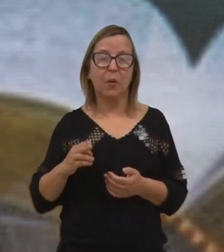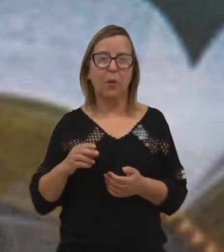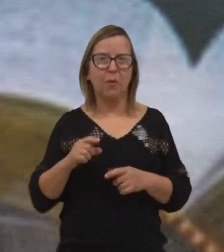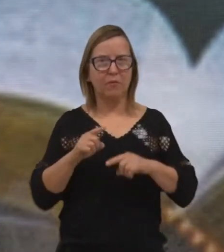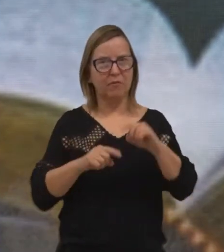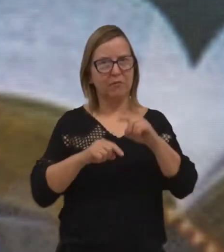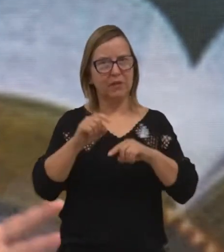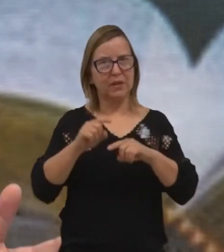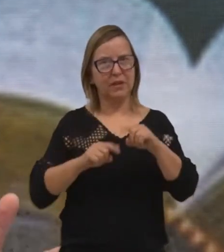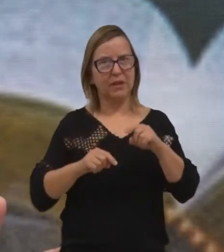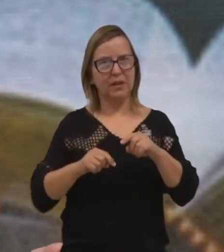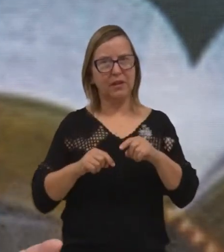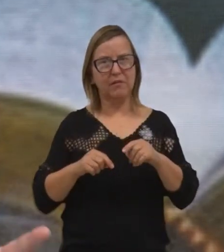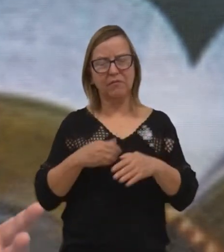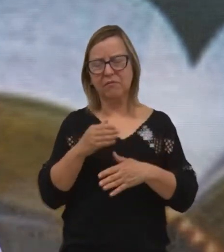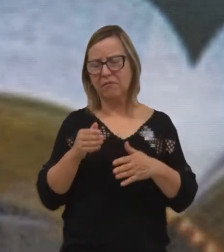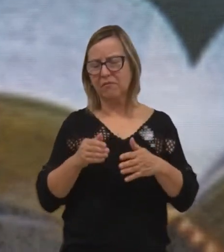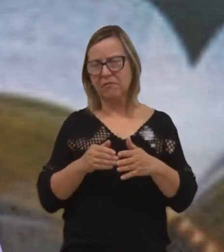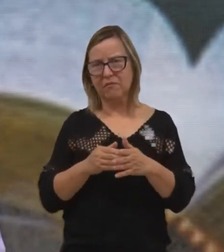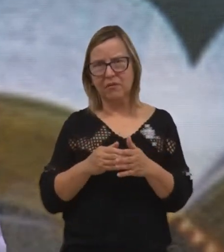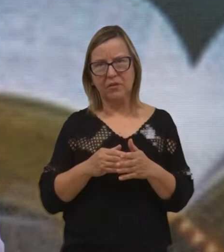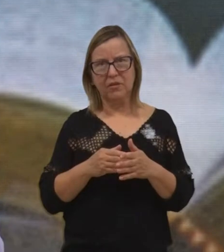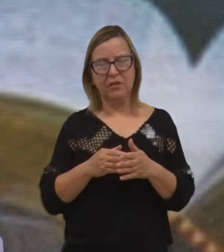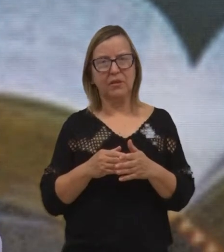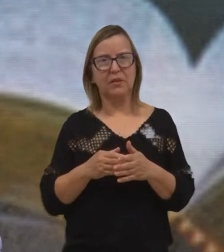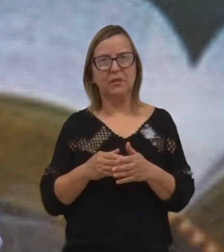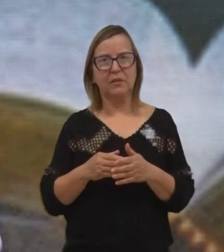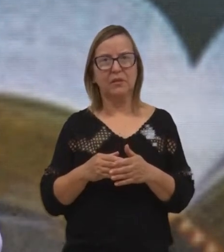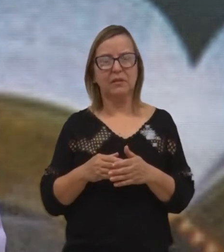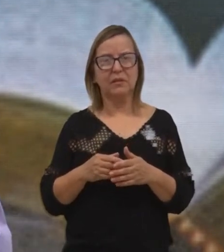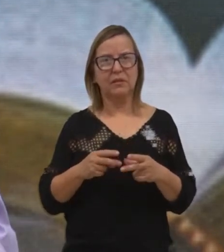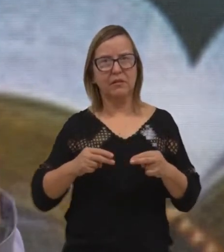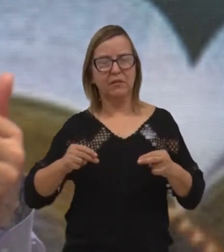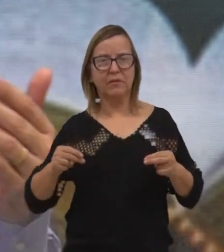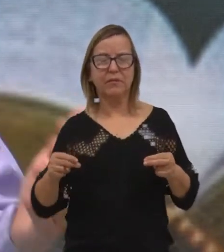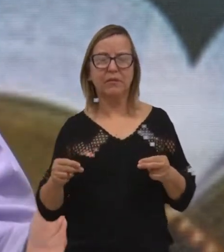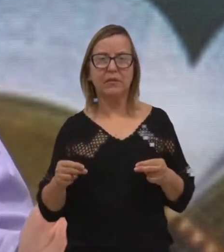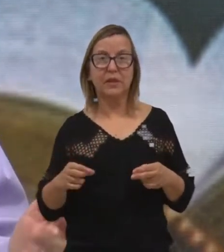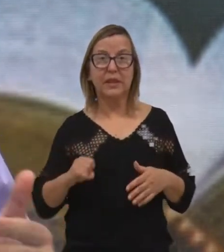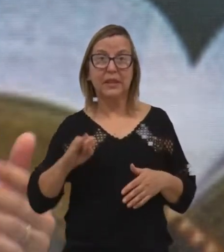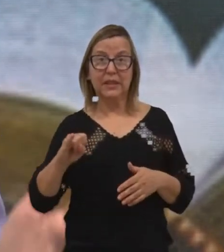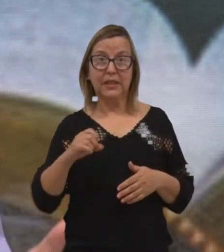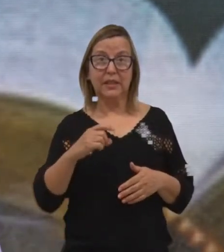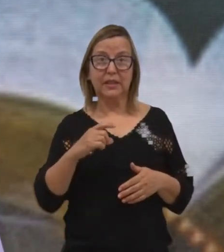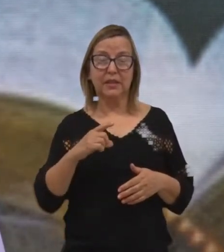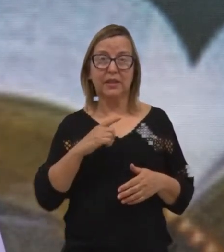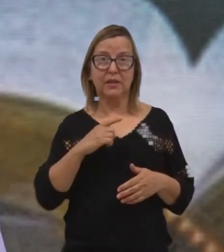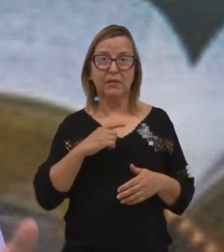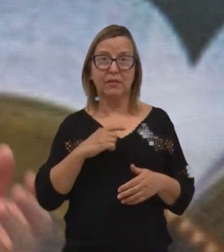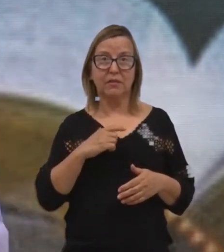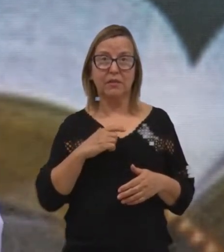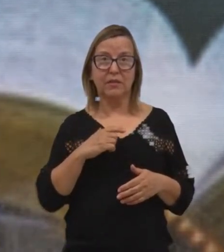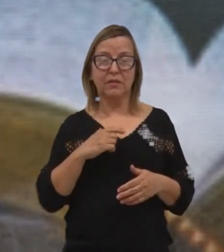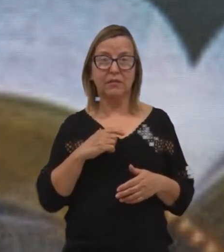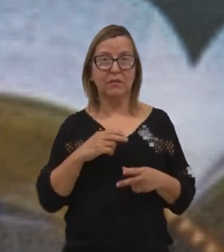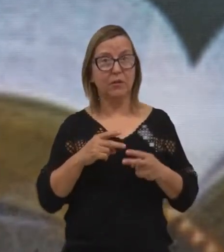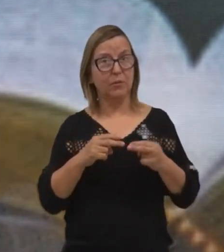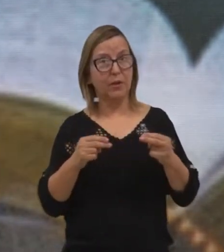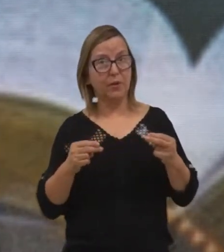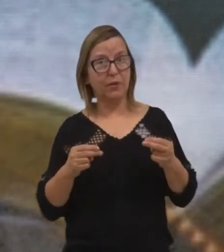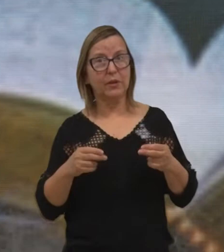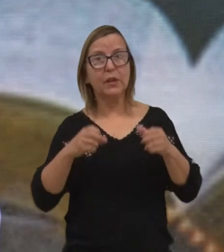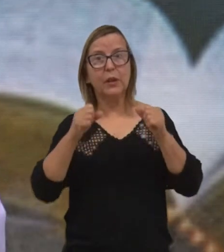de todo tipo de espécie. Eu tenho um bem que pode servir ao Senhor de alguma maneira. Eu tenho